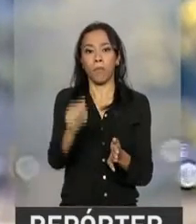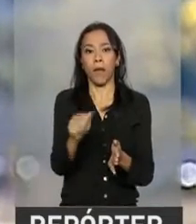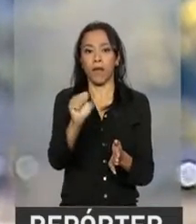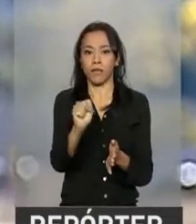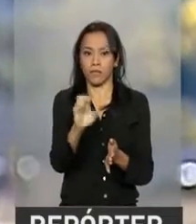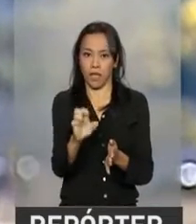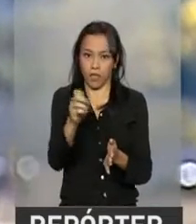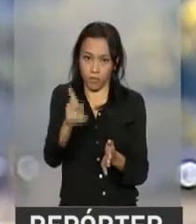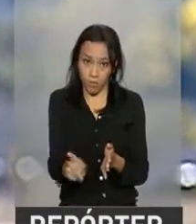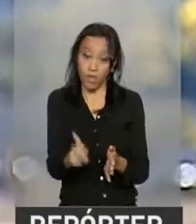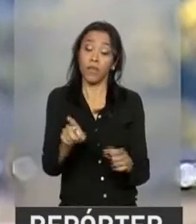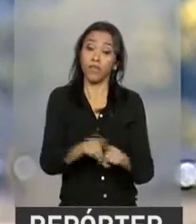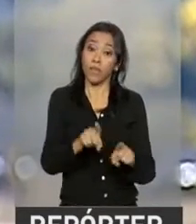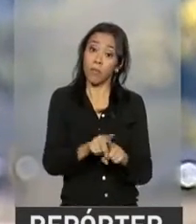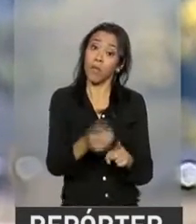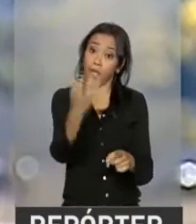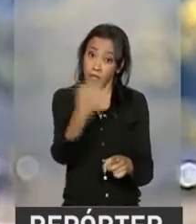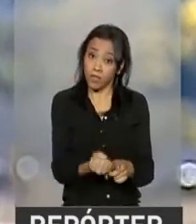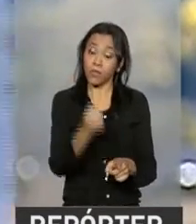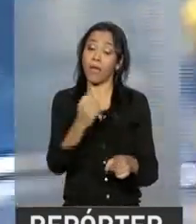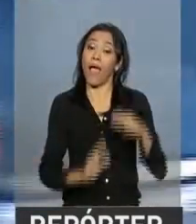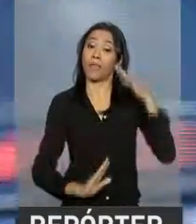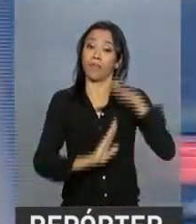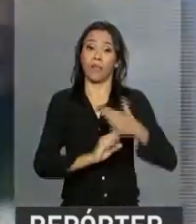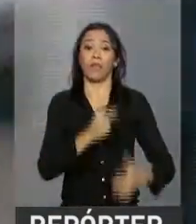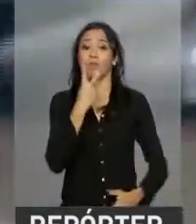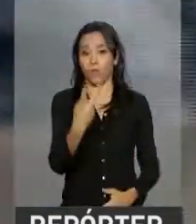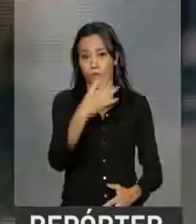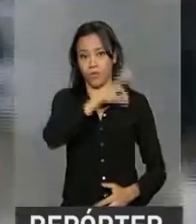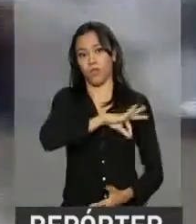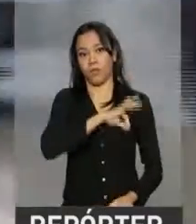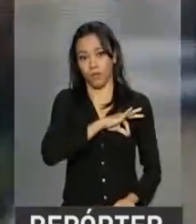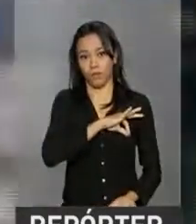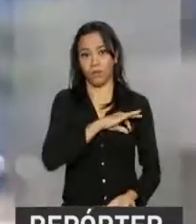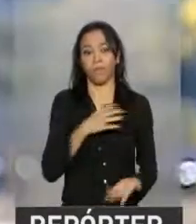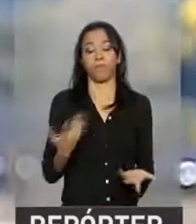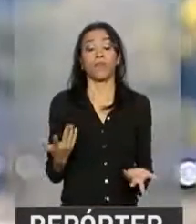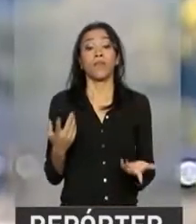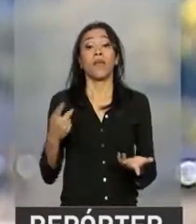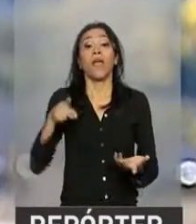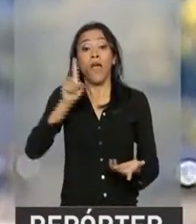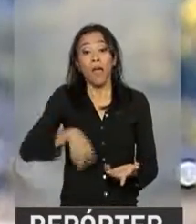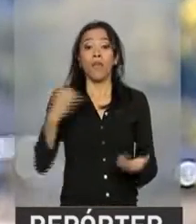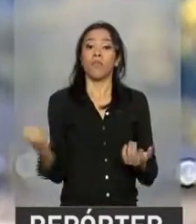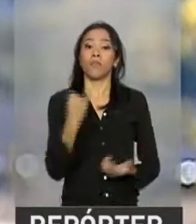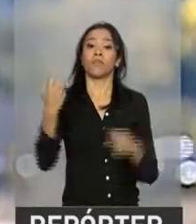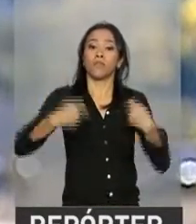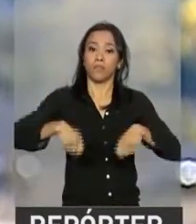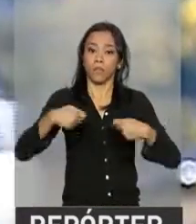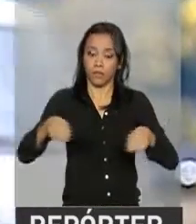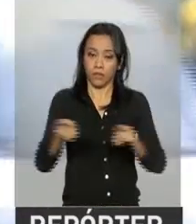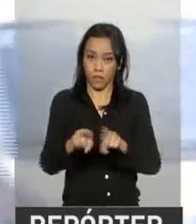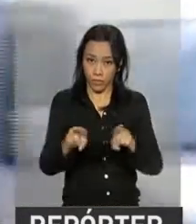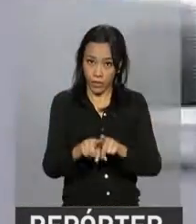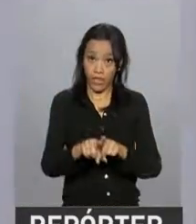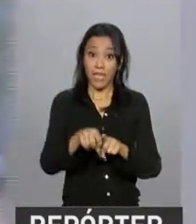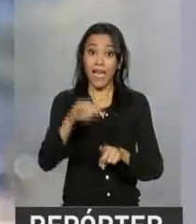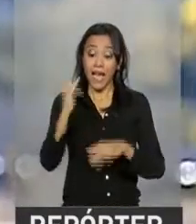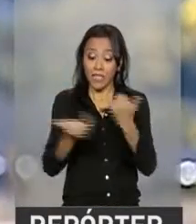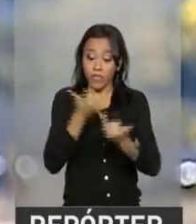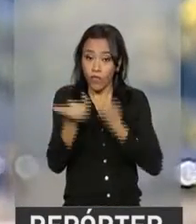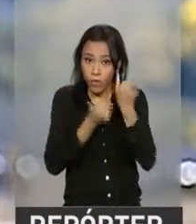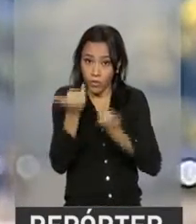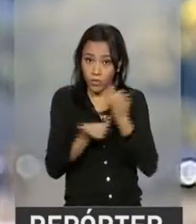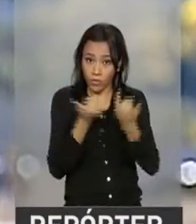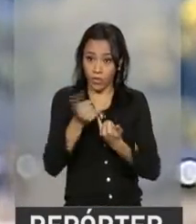de até dois salários mínimos é necessário também que as informações do trabalhador tenha sido informados